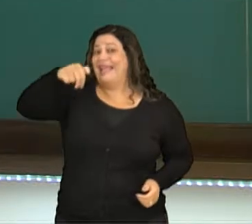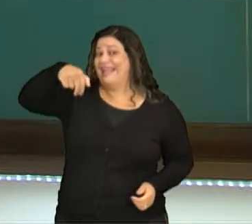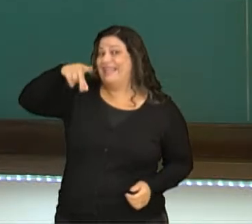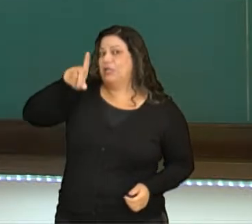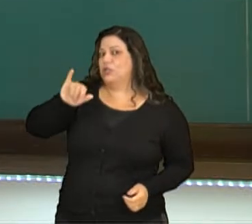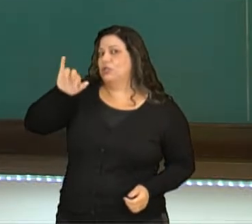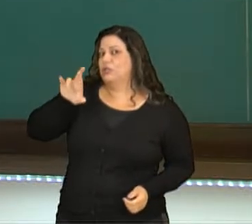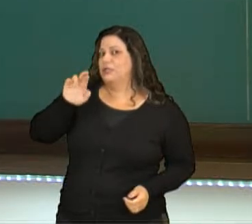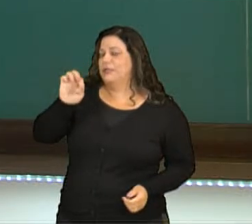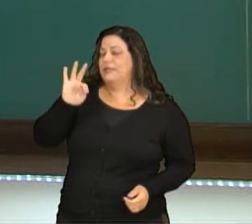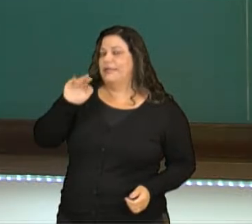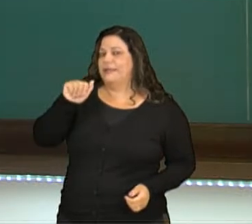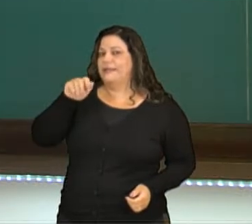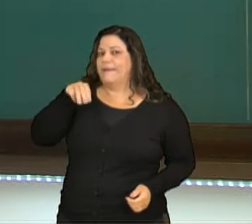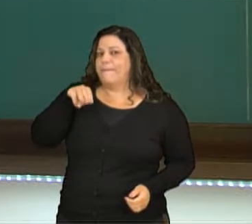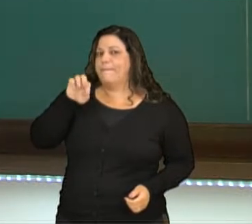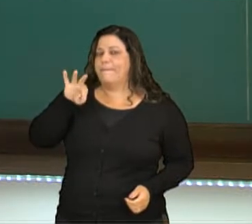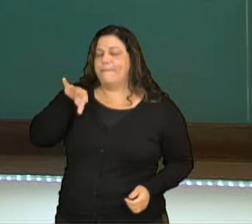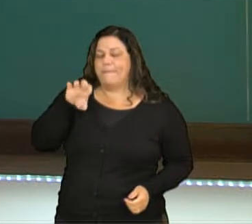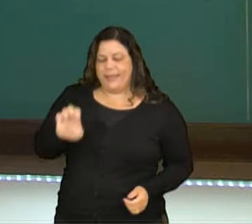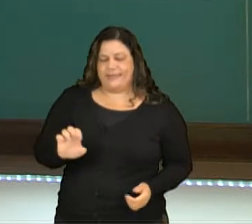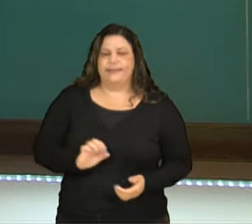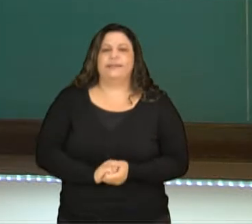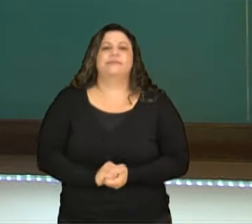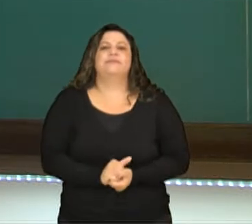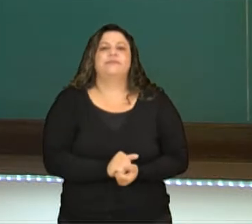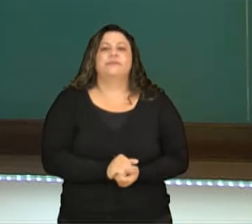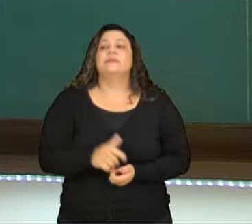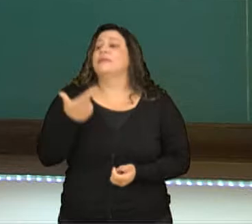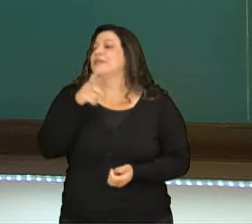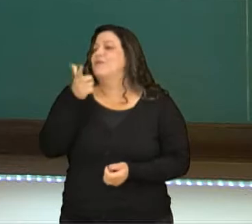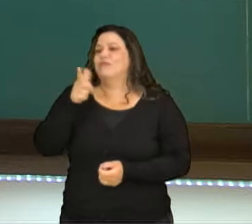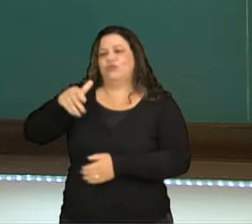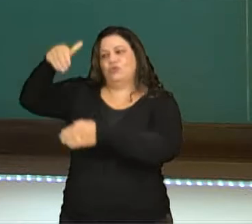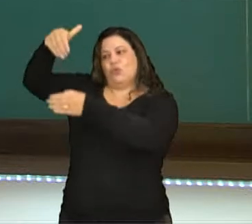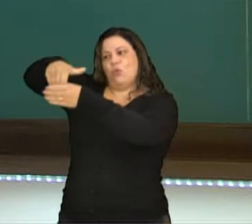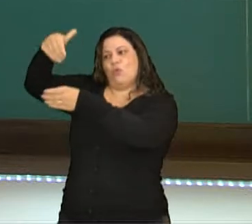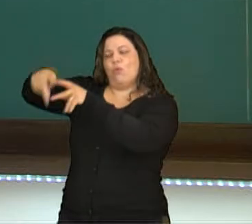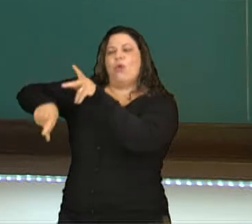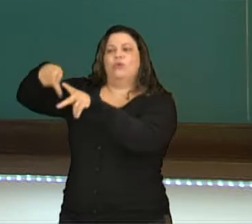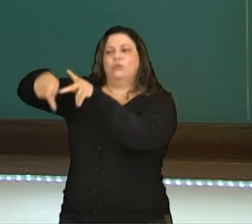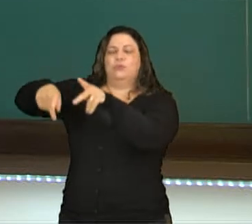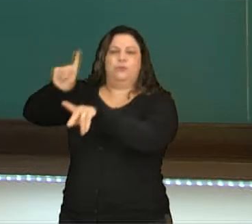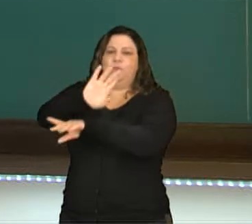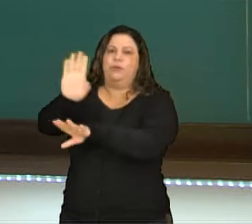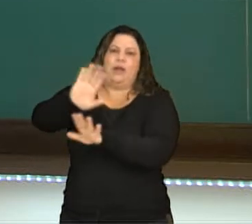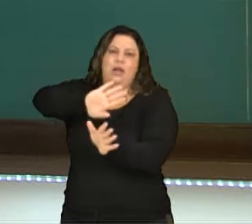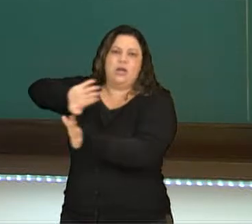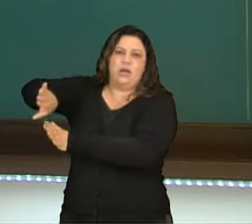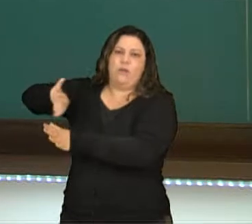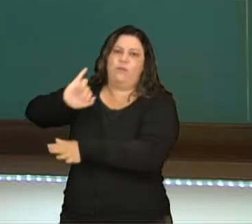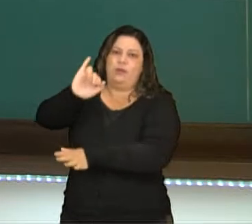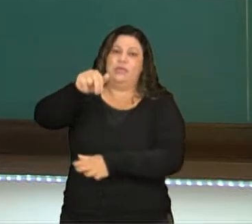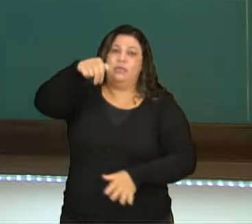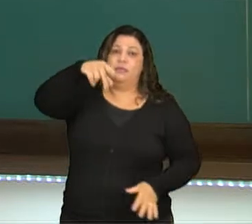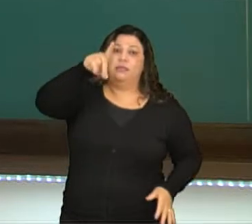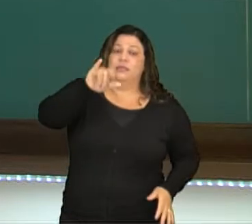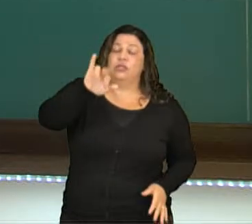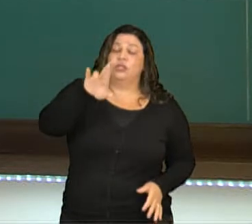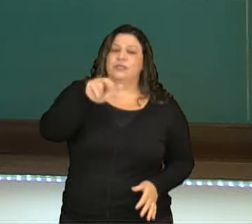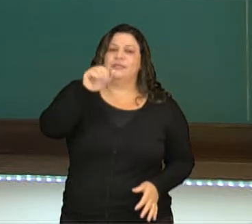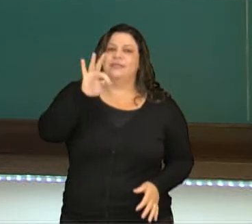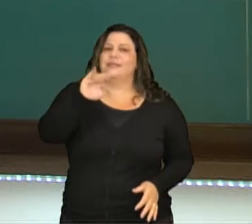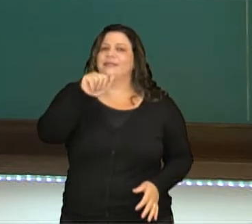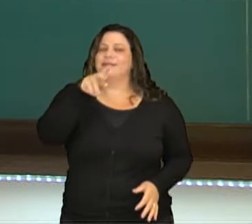indiretamente, ou seja, sem o voto popular. A votação foi entre os deputados